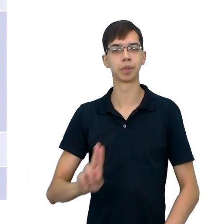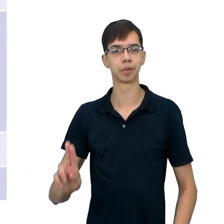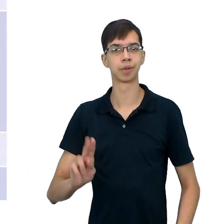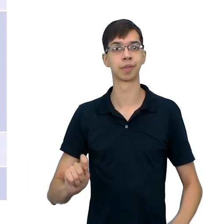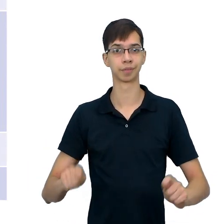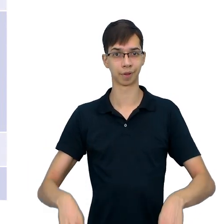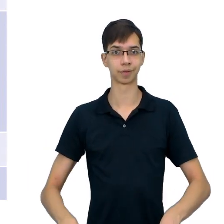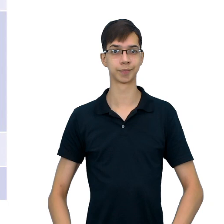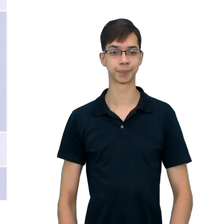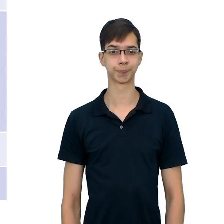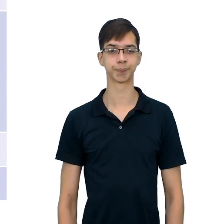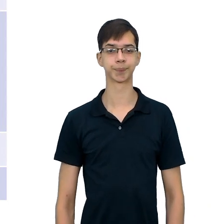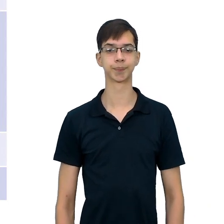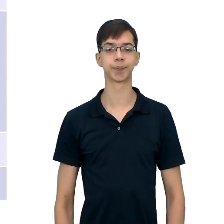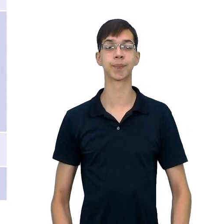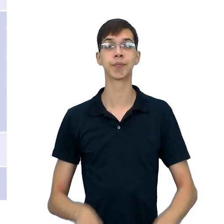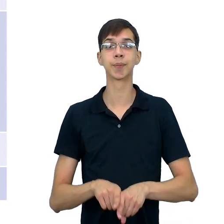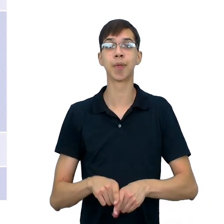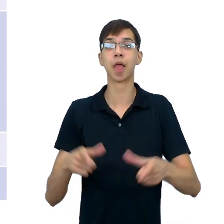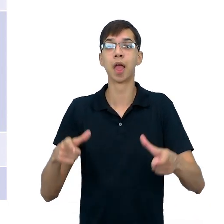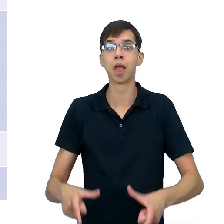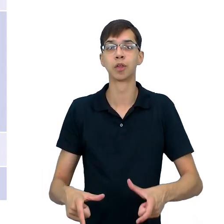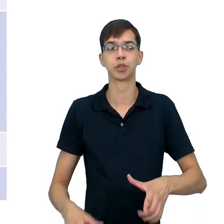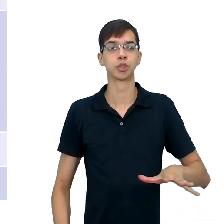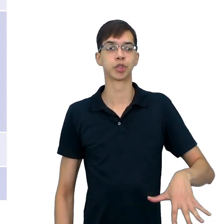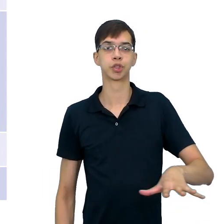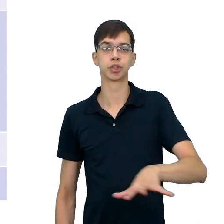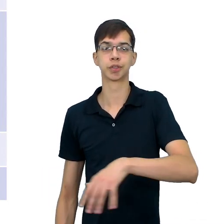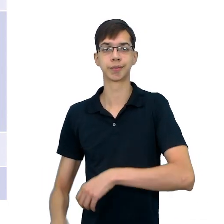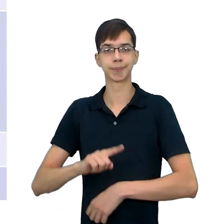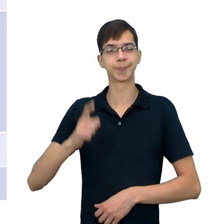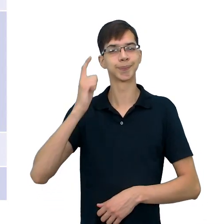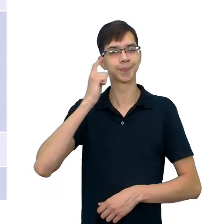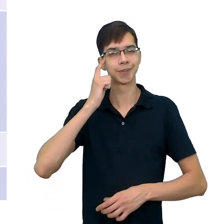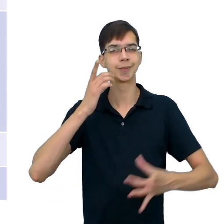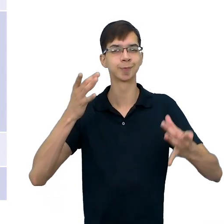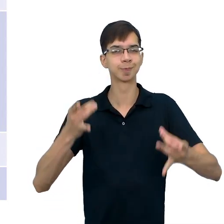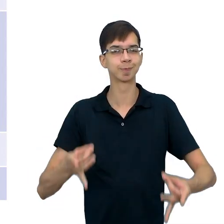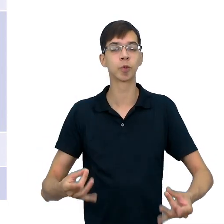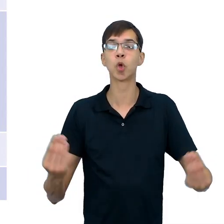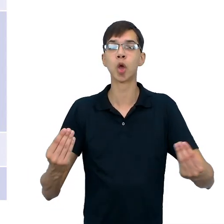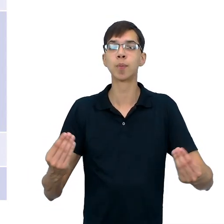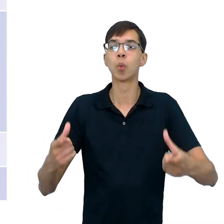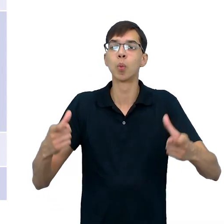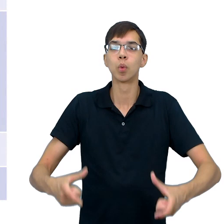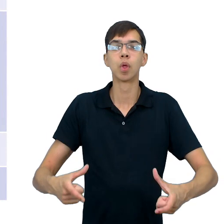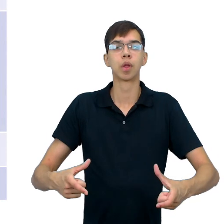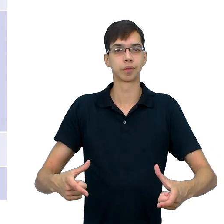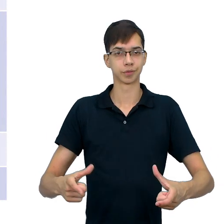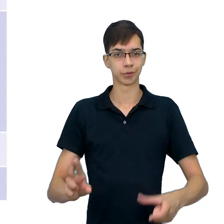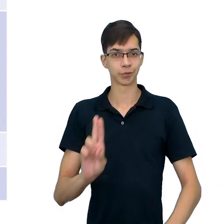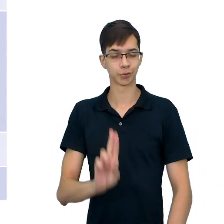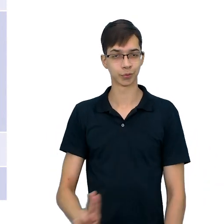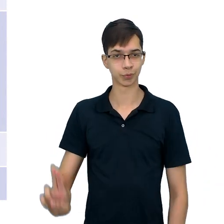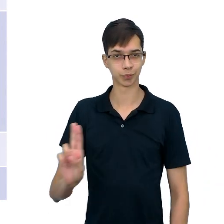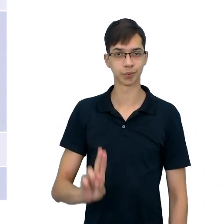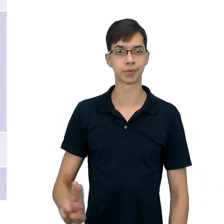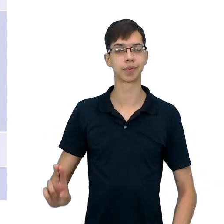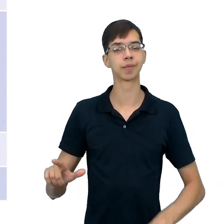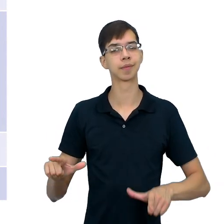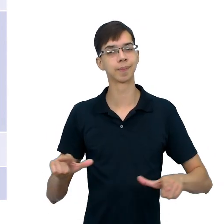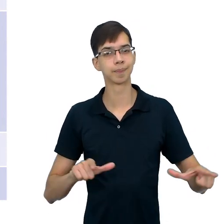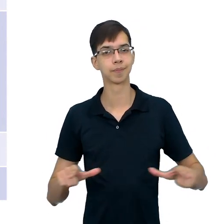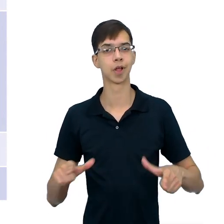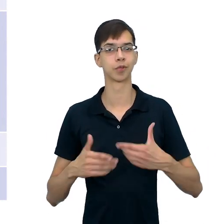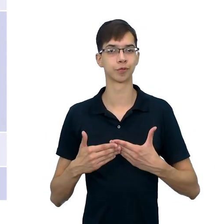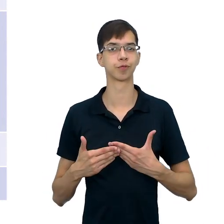né? Os espaços, né? Pensar aí na definição, né? Quais espaços serão utilizados aí ao trabalhar,